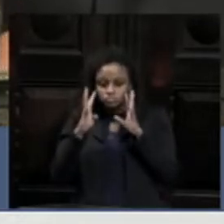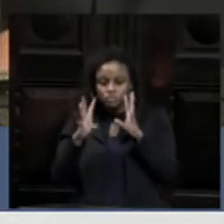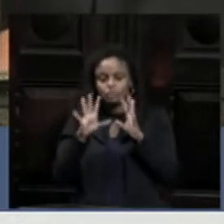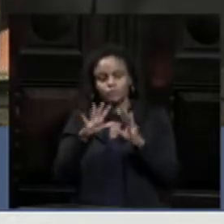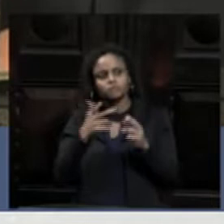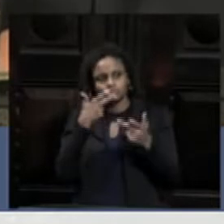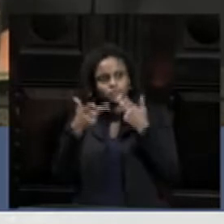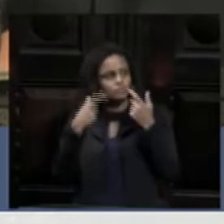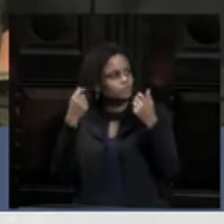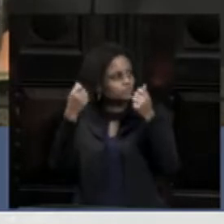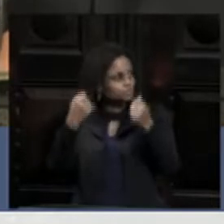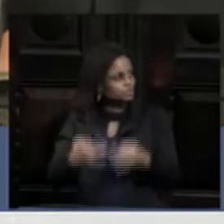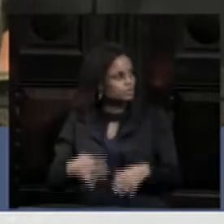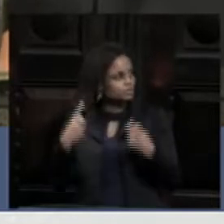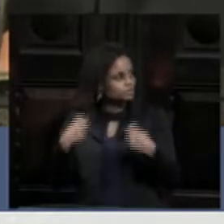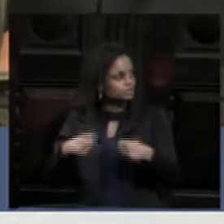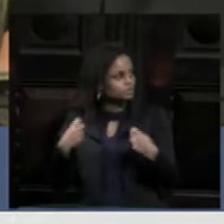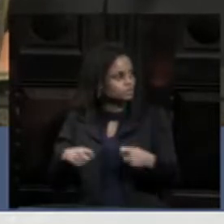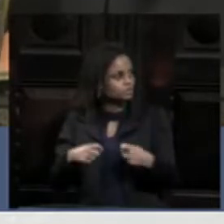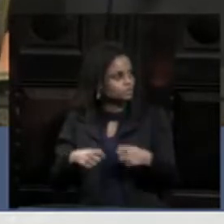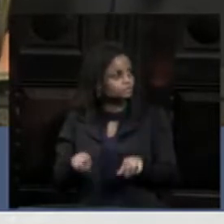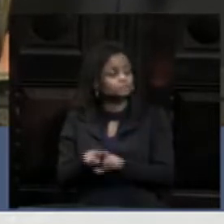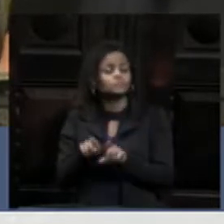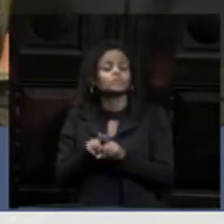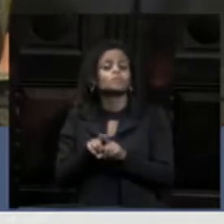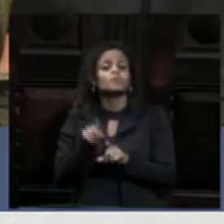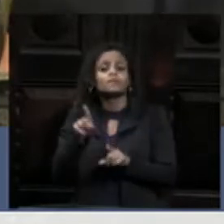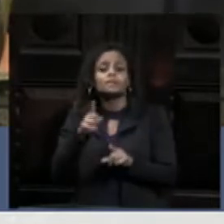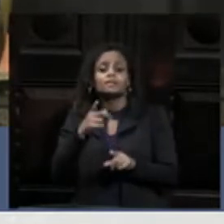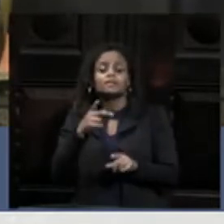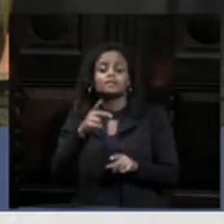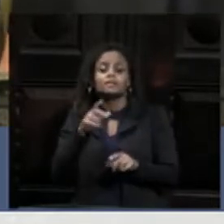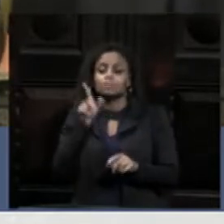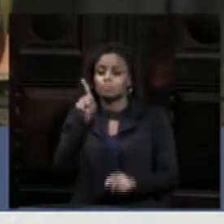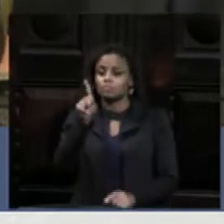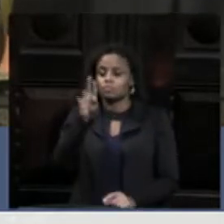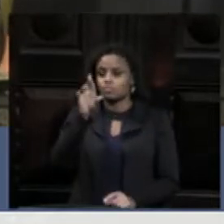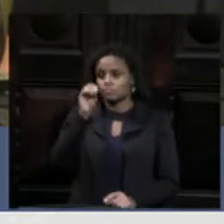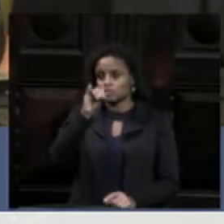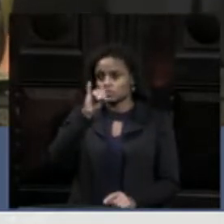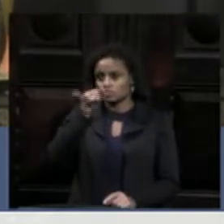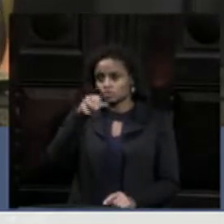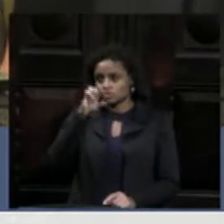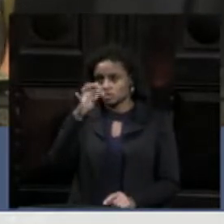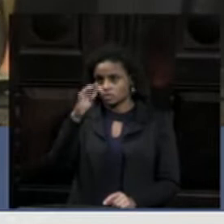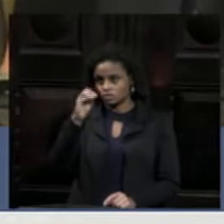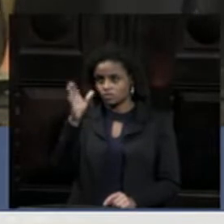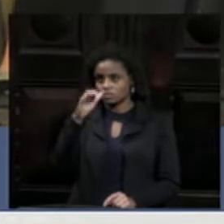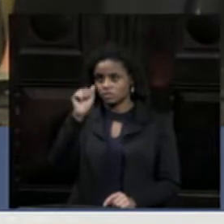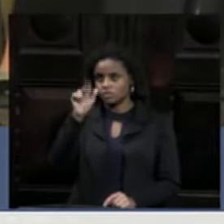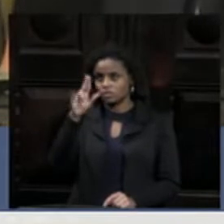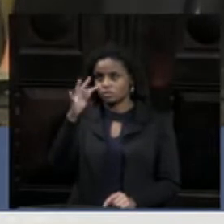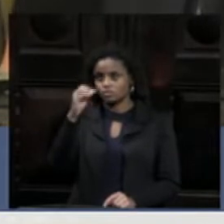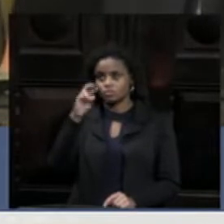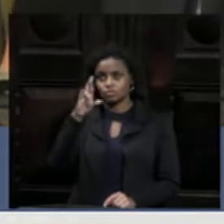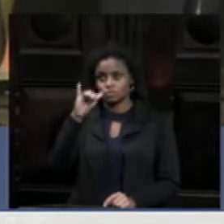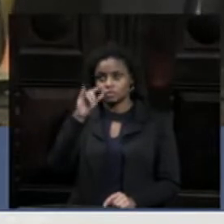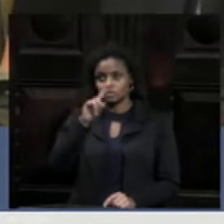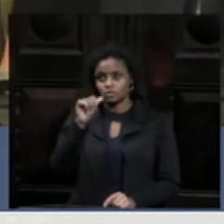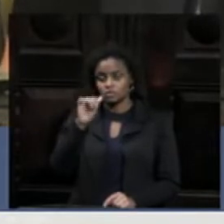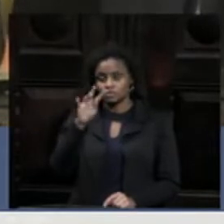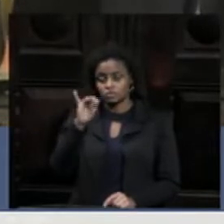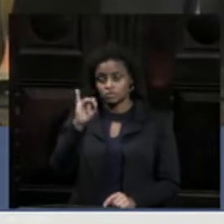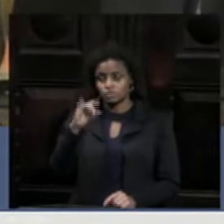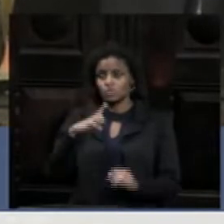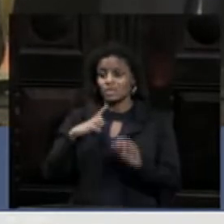Em relação à questão do projeto ser autorizativo, porque tem uma lei estadual que não permite. Então, essa lei, por